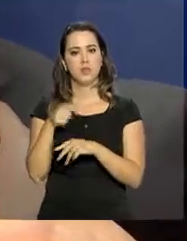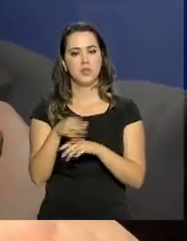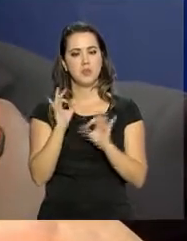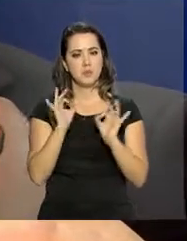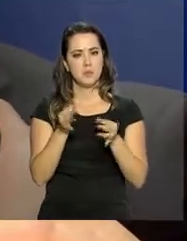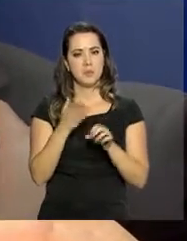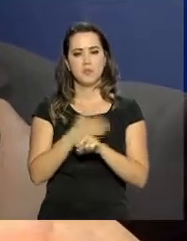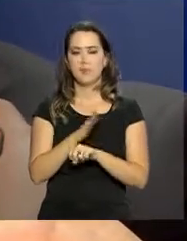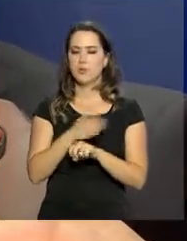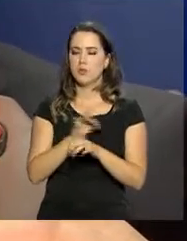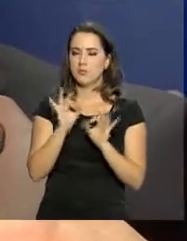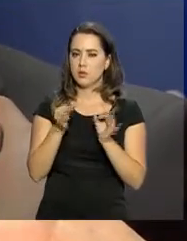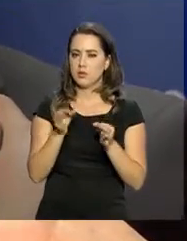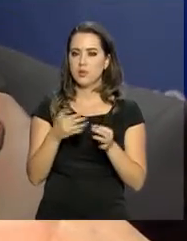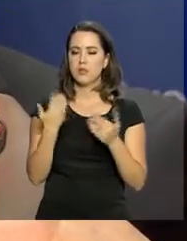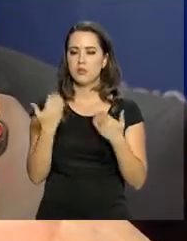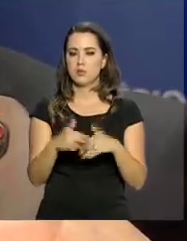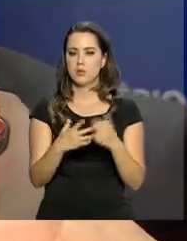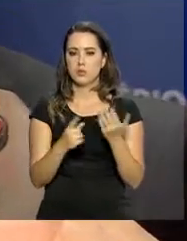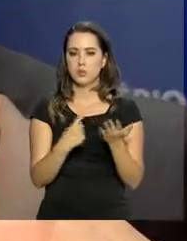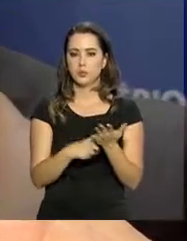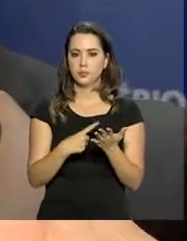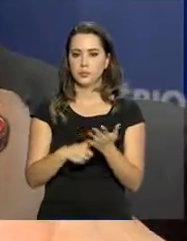na eo compromisso é previsibilidade da divulgação dos resultados